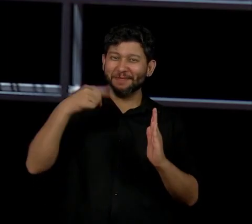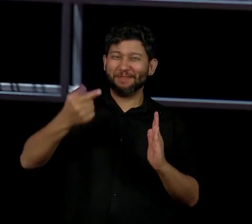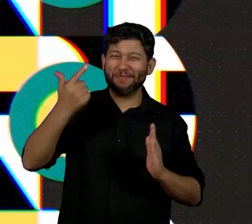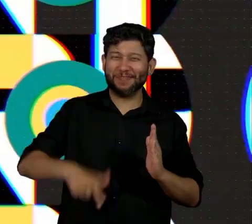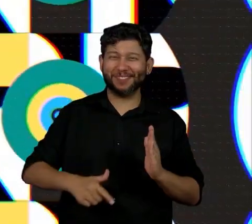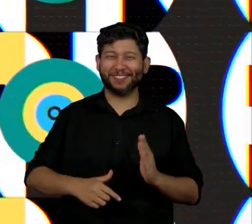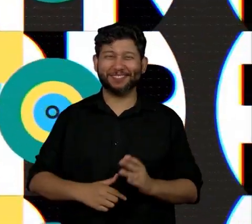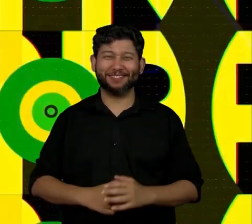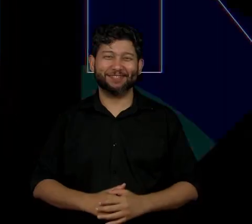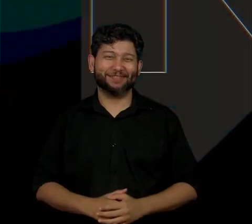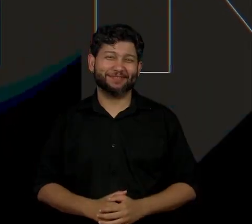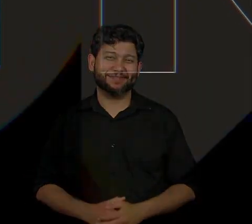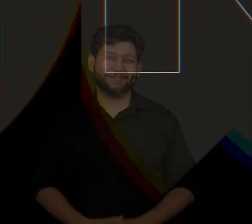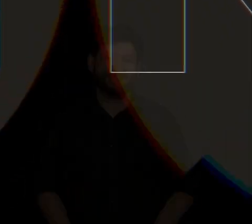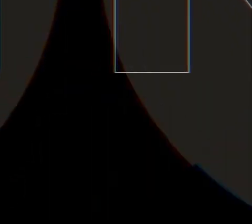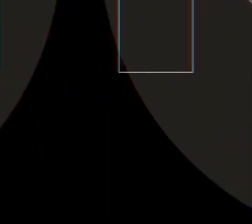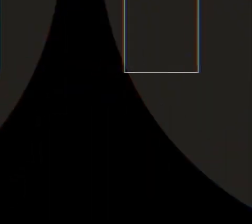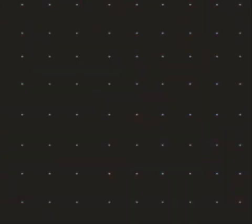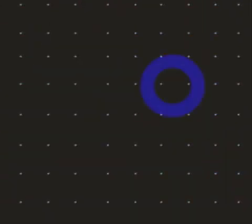Persona.